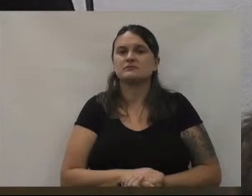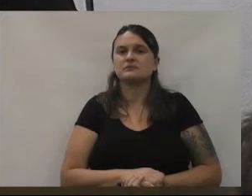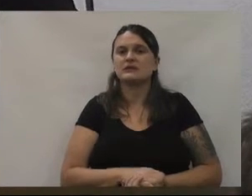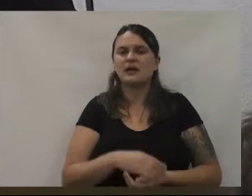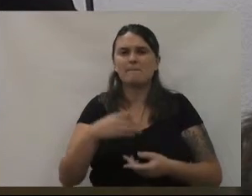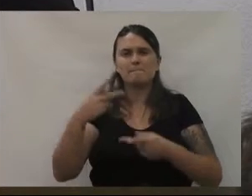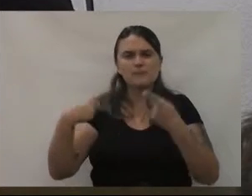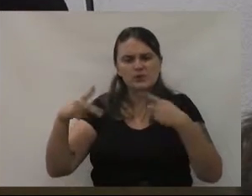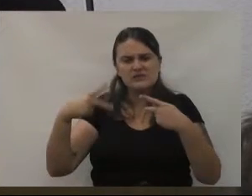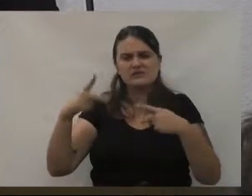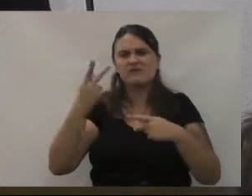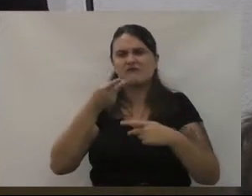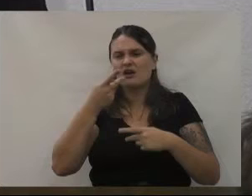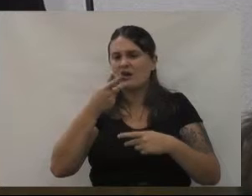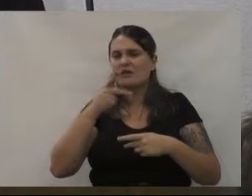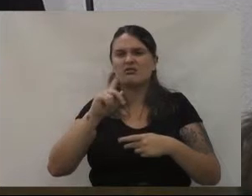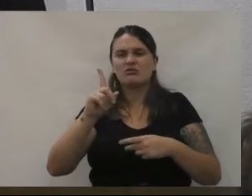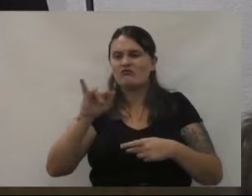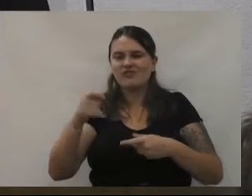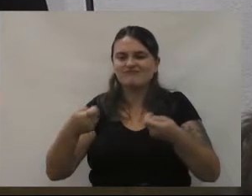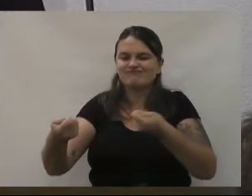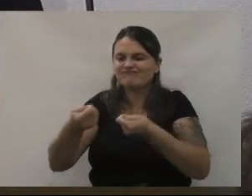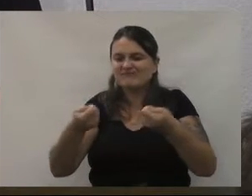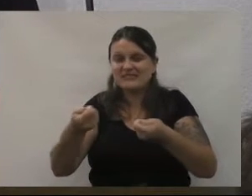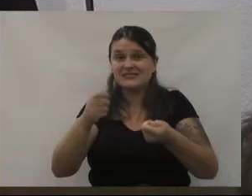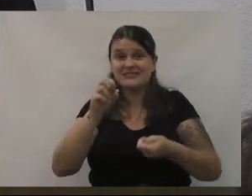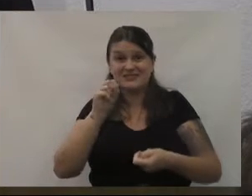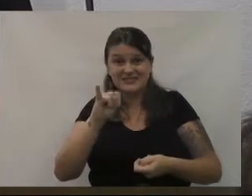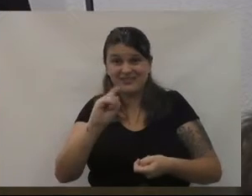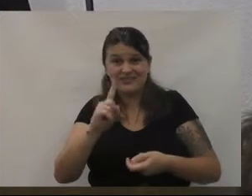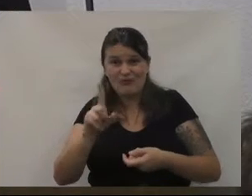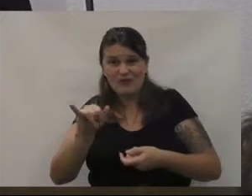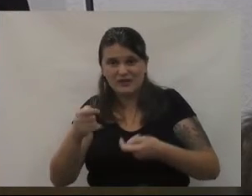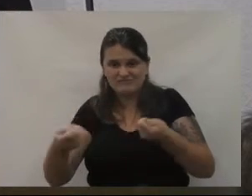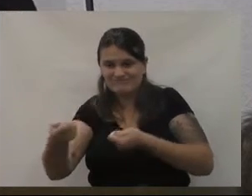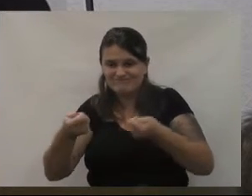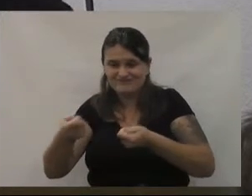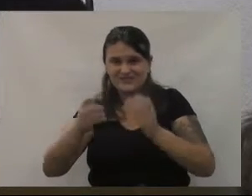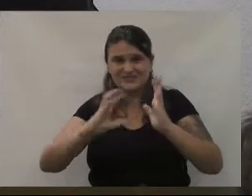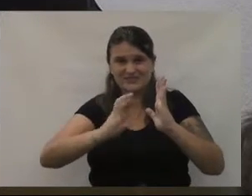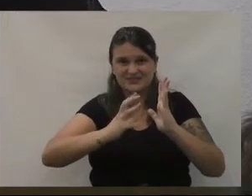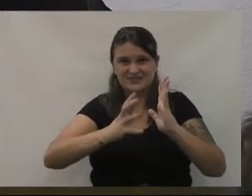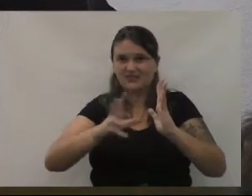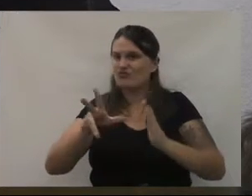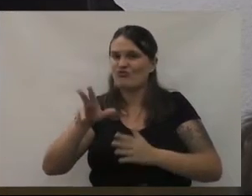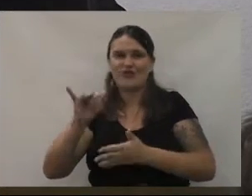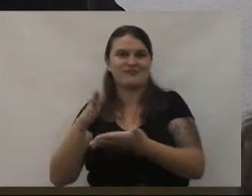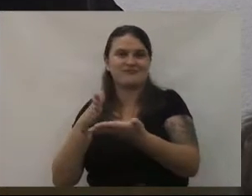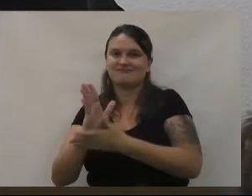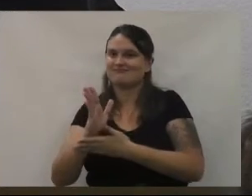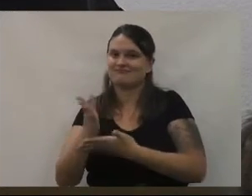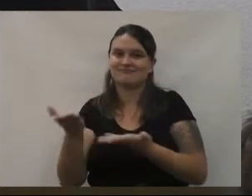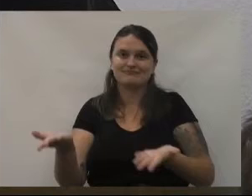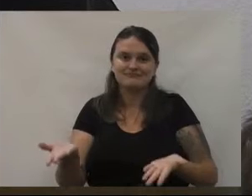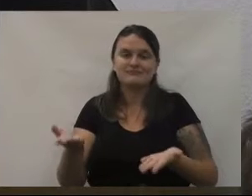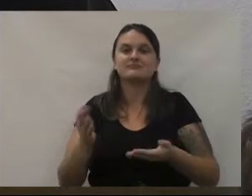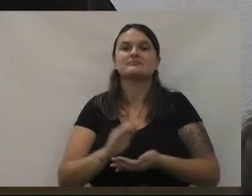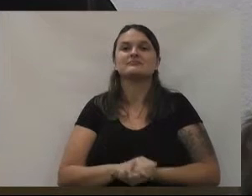a política diz que ele não vai negociar. Se ele não negociar com o parlamento, daí que ele não vai aprovar mesmo.